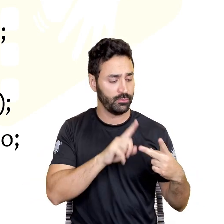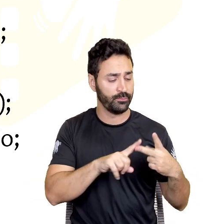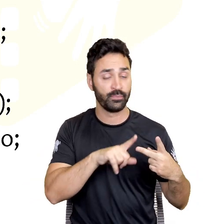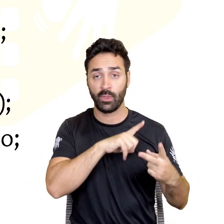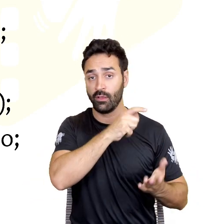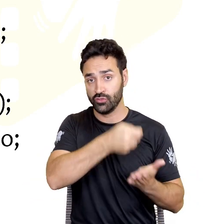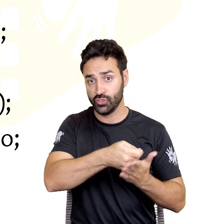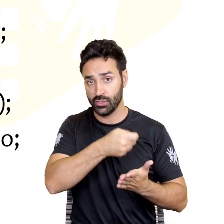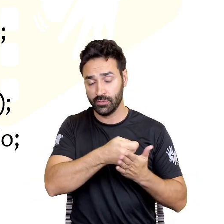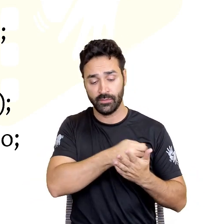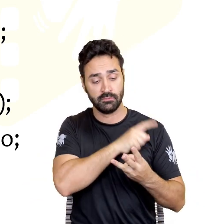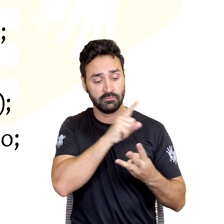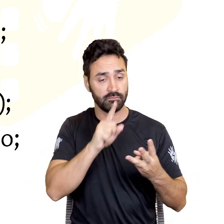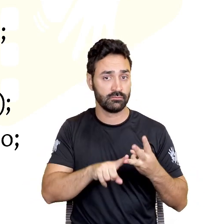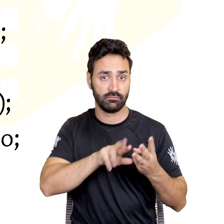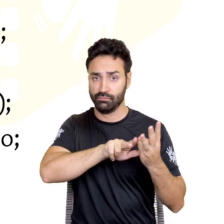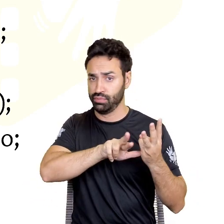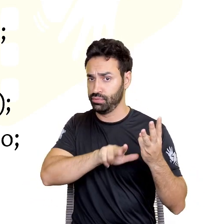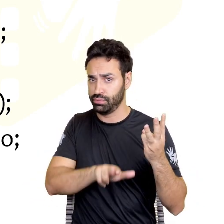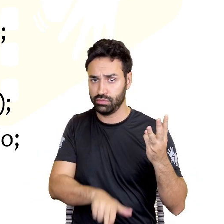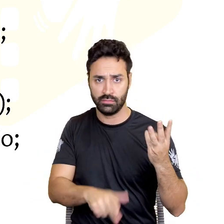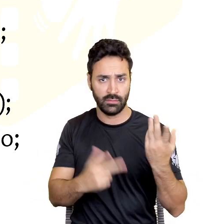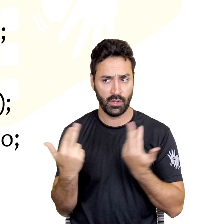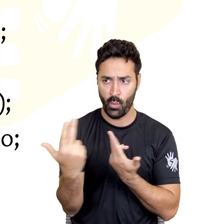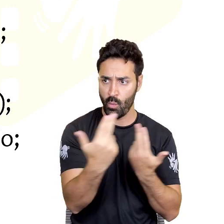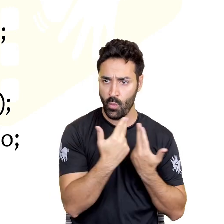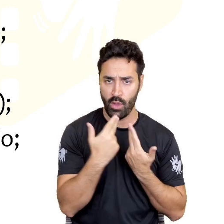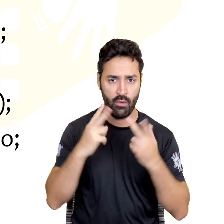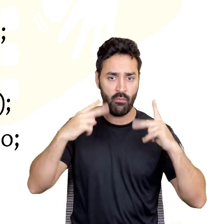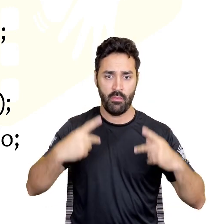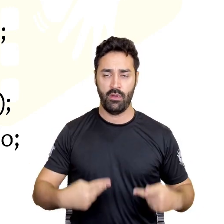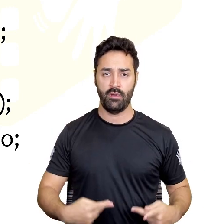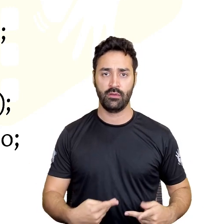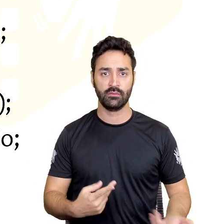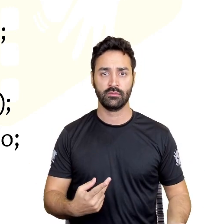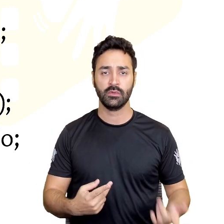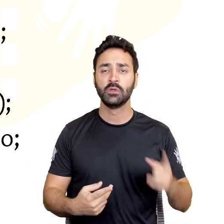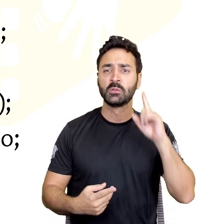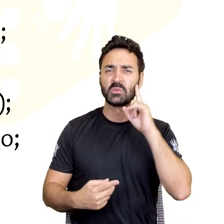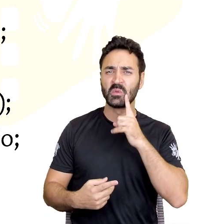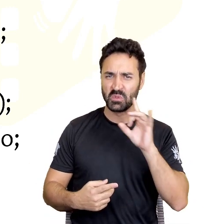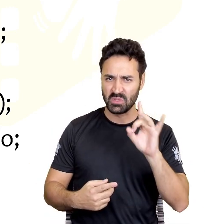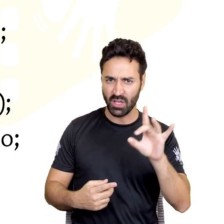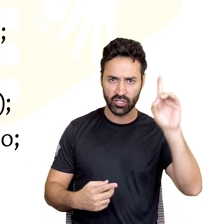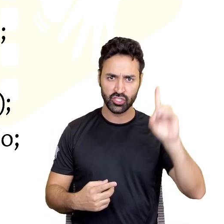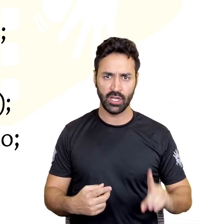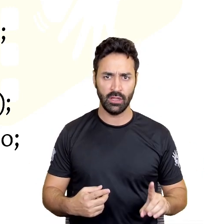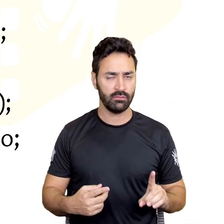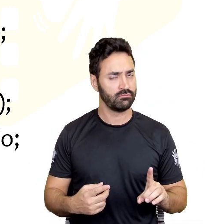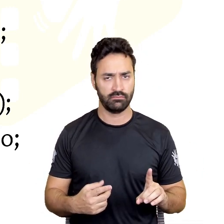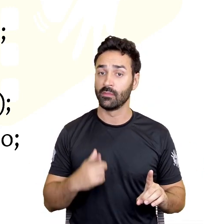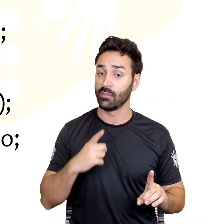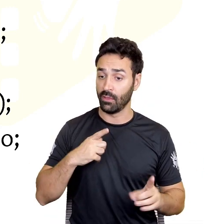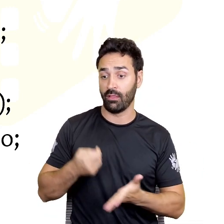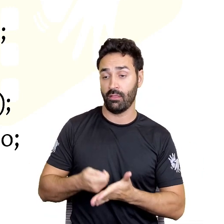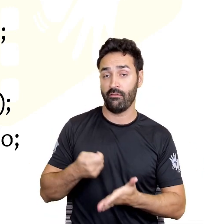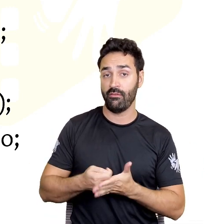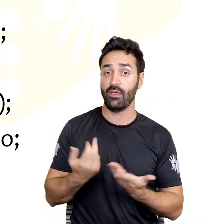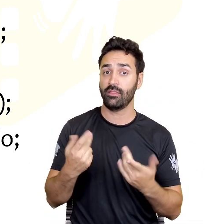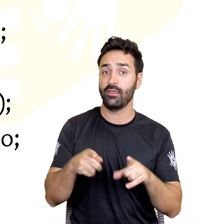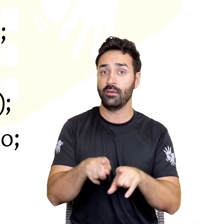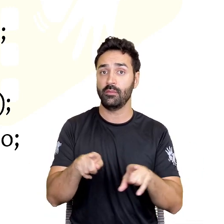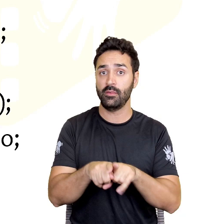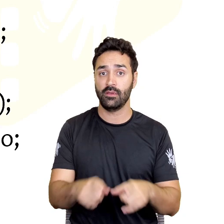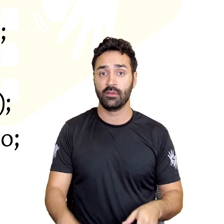deveres. Ele não tem só direitos. Fala assim, não, tudo tem que ser feito para ele. Não. Assim como ele tem